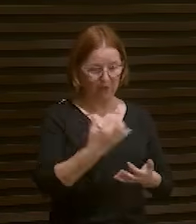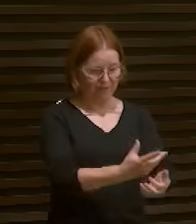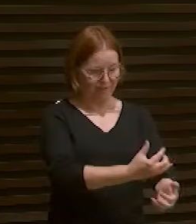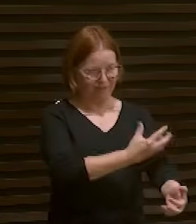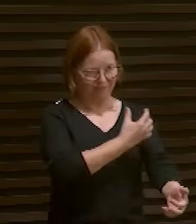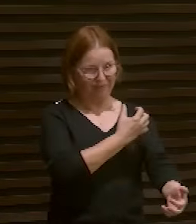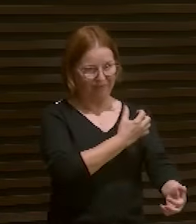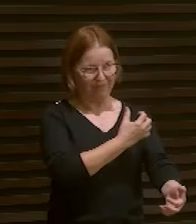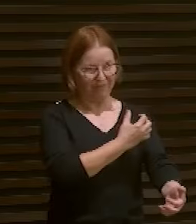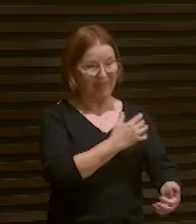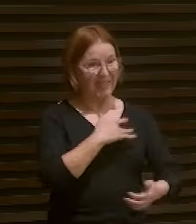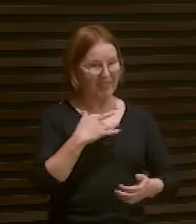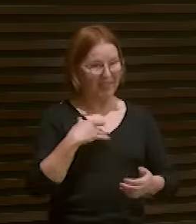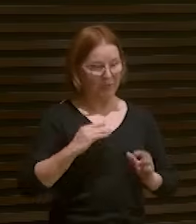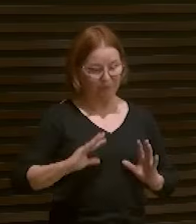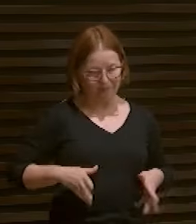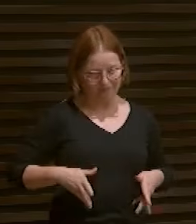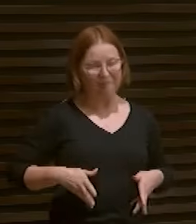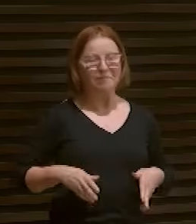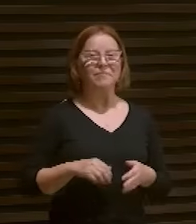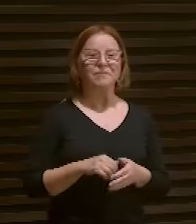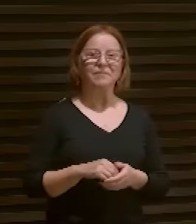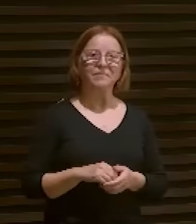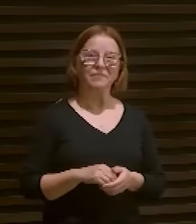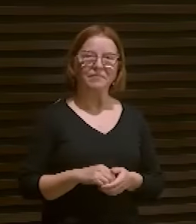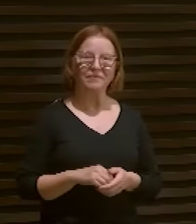emocional e saúde física.